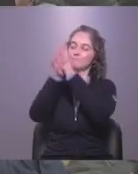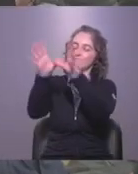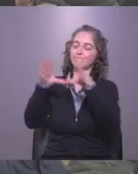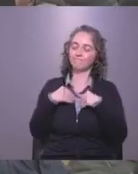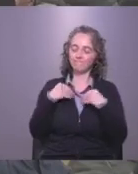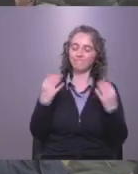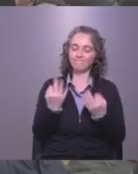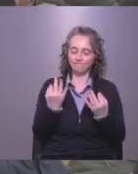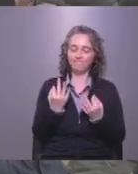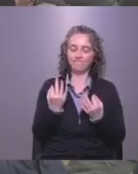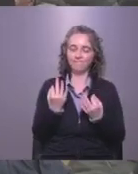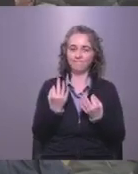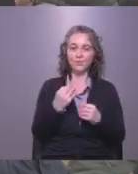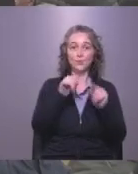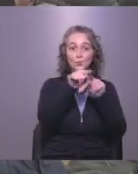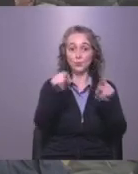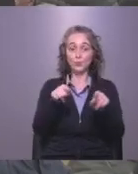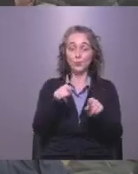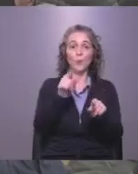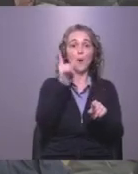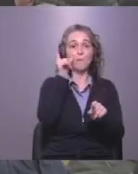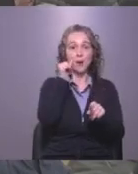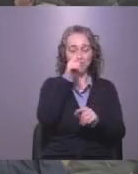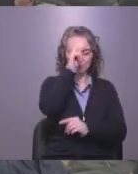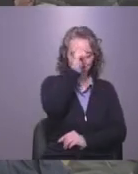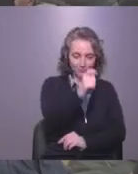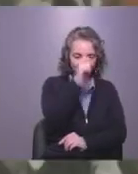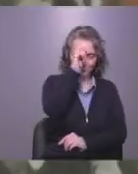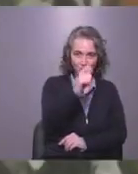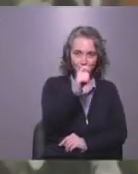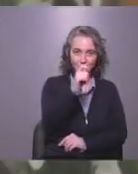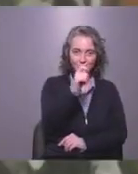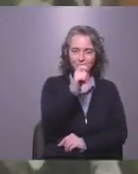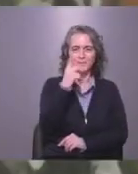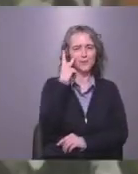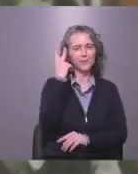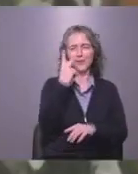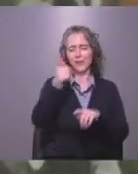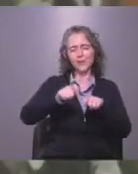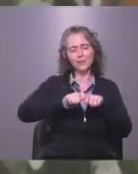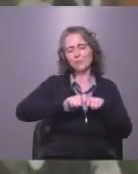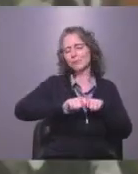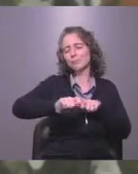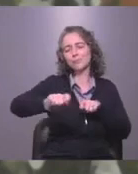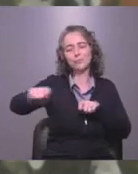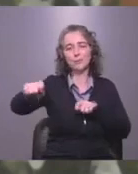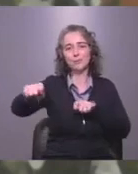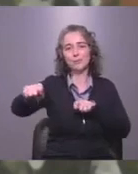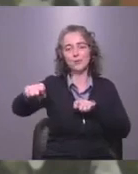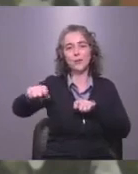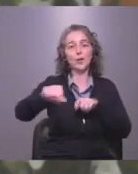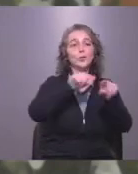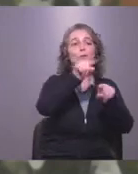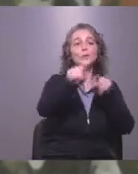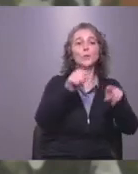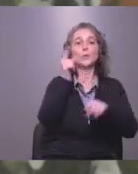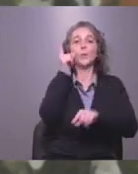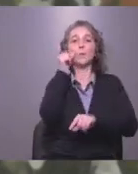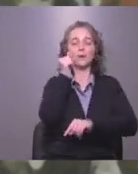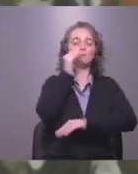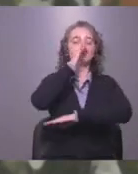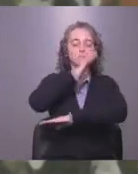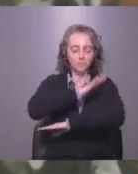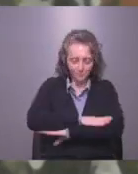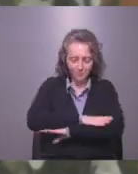Quem honra seu pai terá longa vida, e quem lhe obedece será o conforto de sua